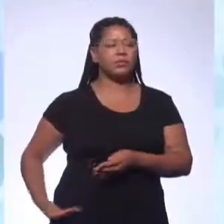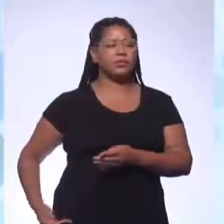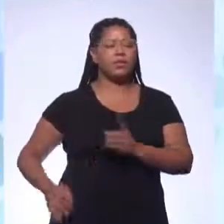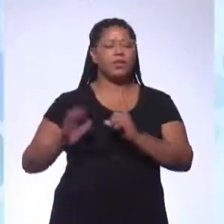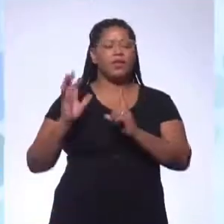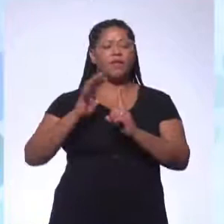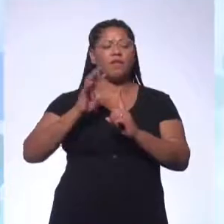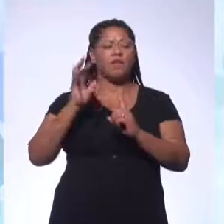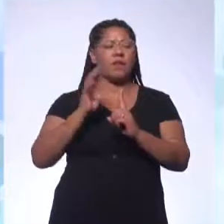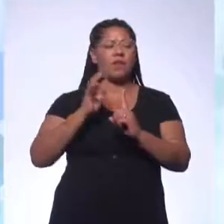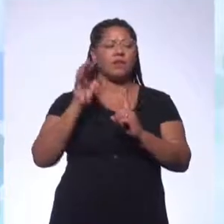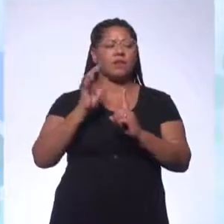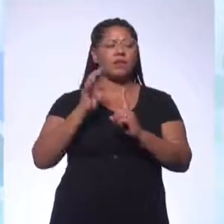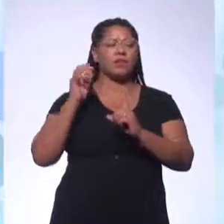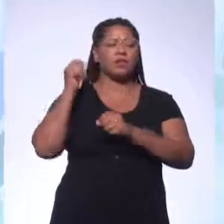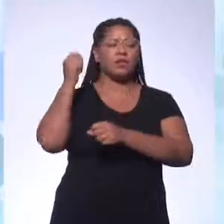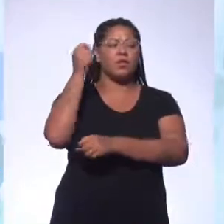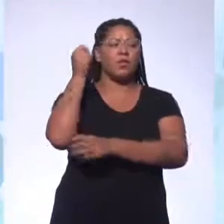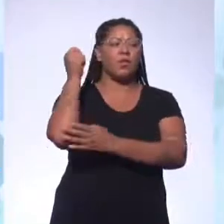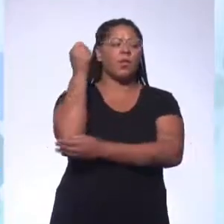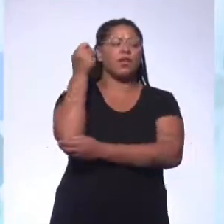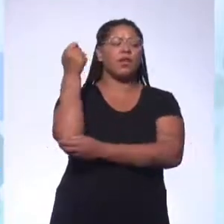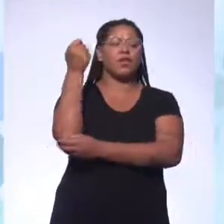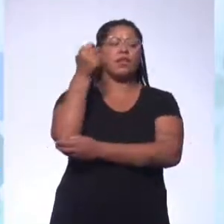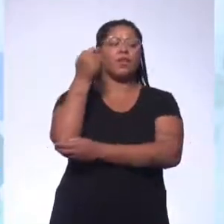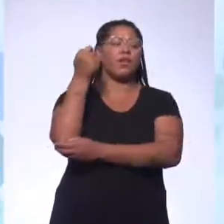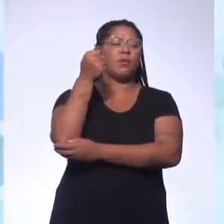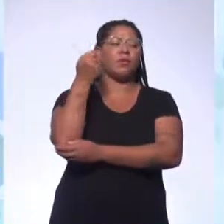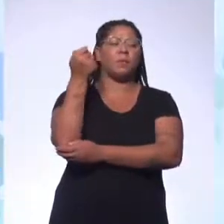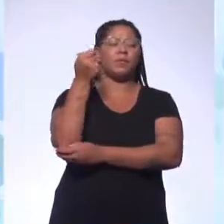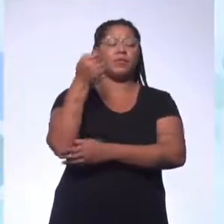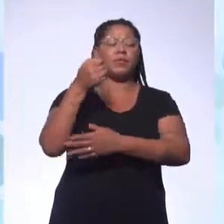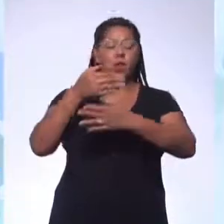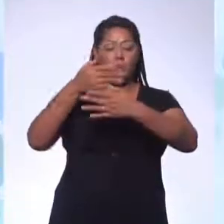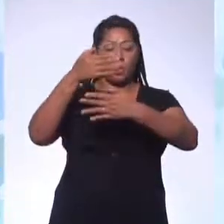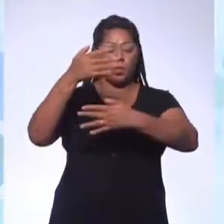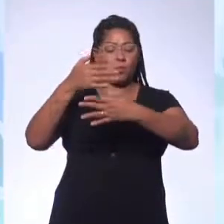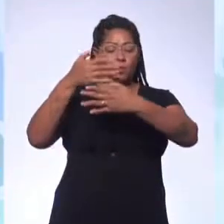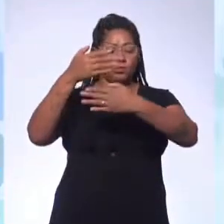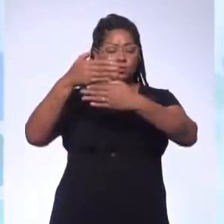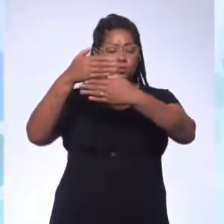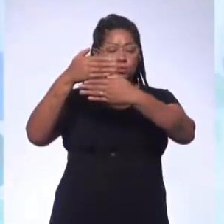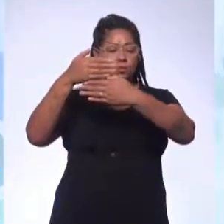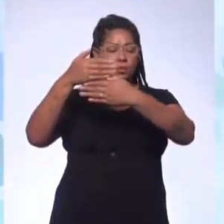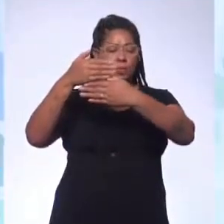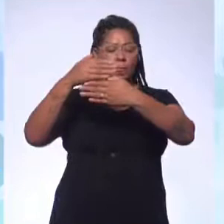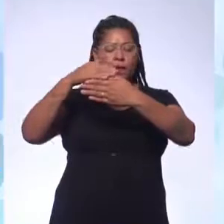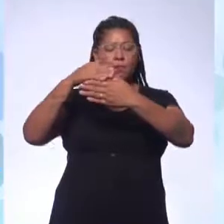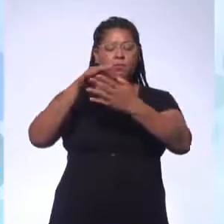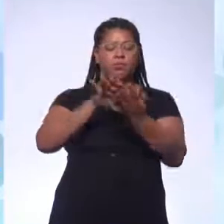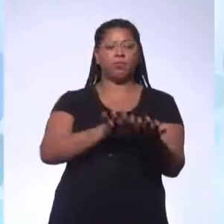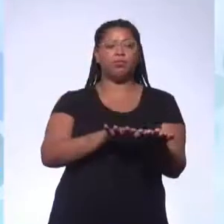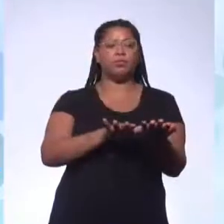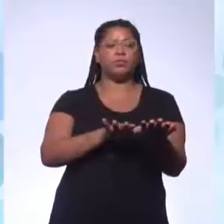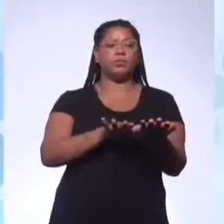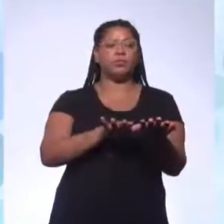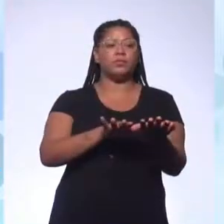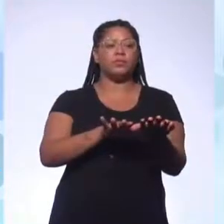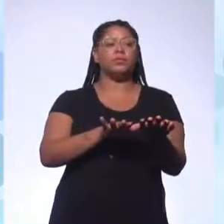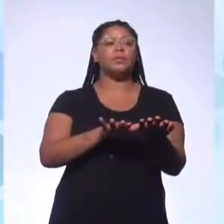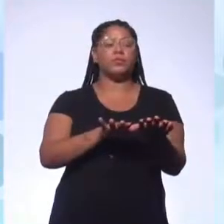comunista na Europa, que é a derrubada do Muro de Berlim. Então, quando o Muro de Berlim ele